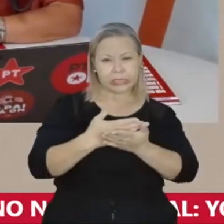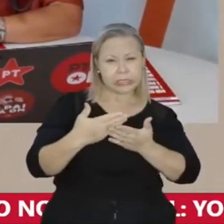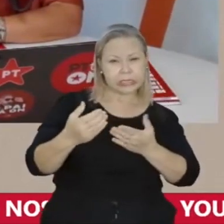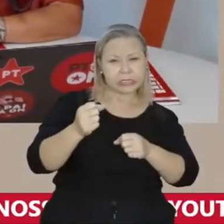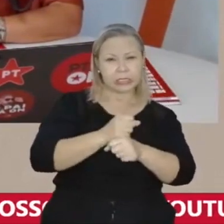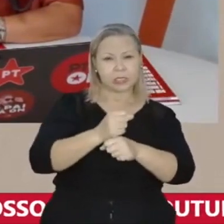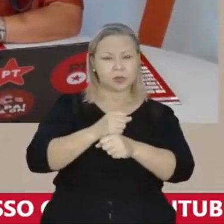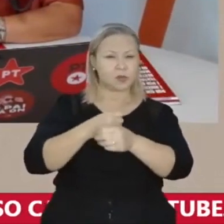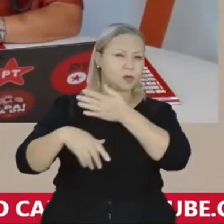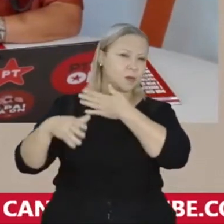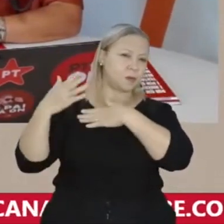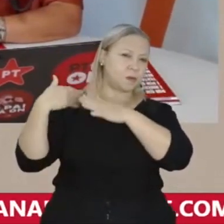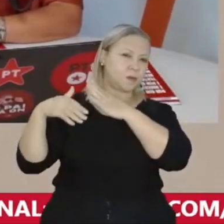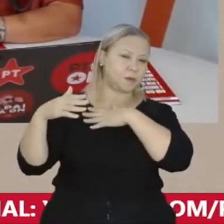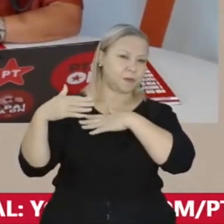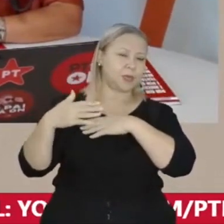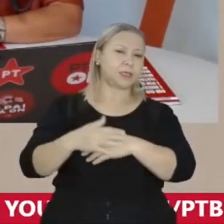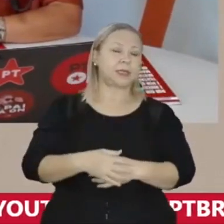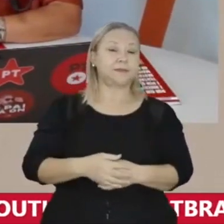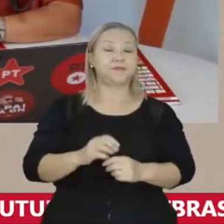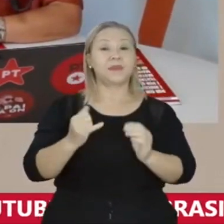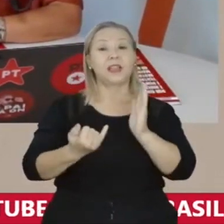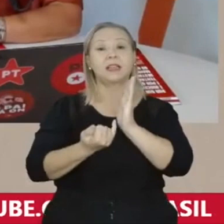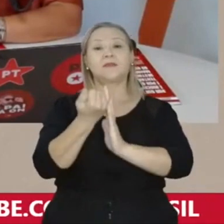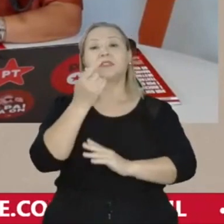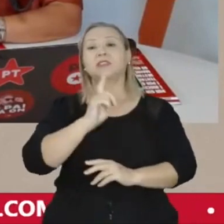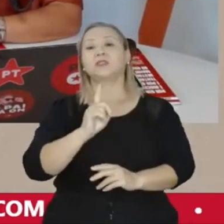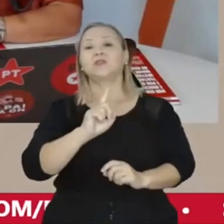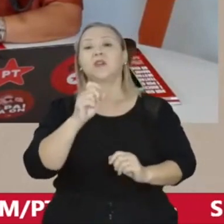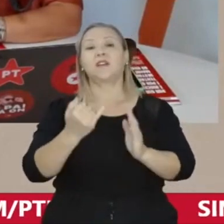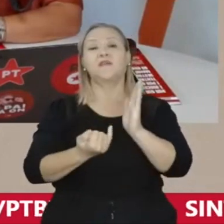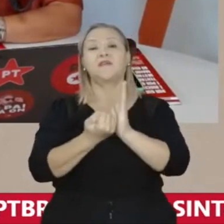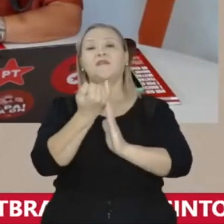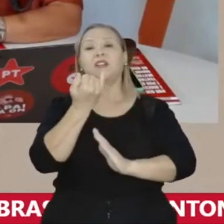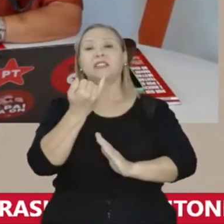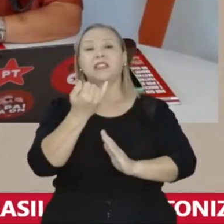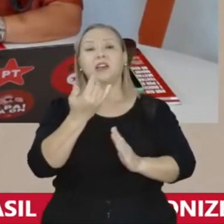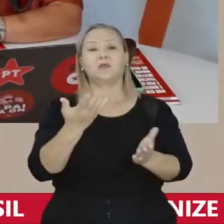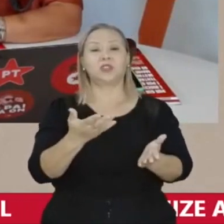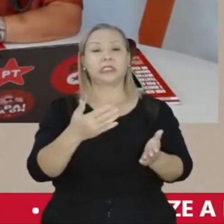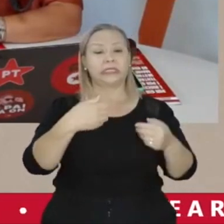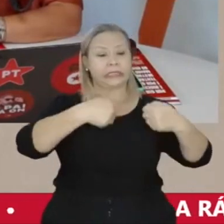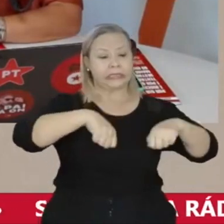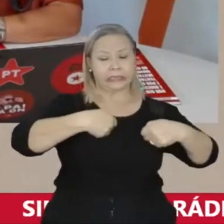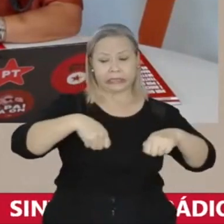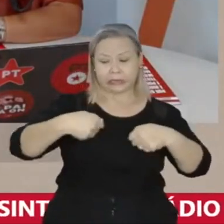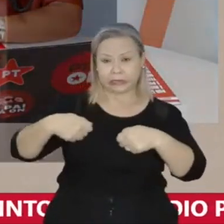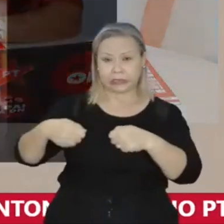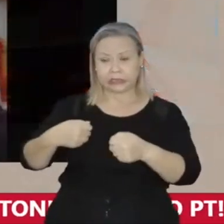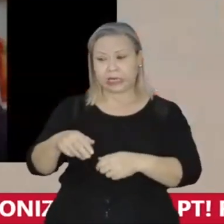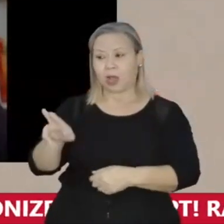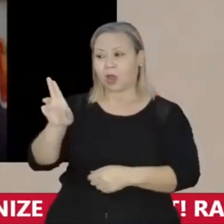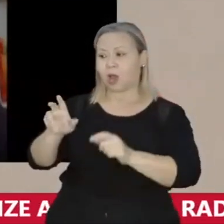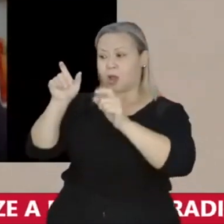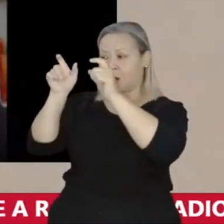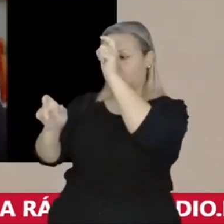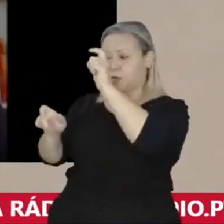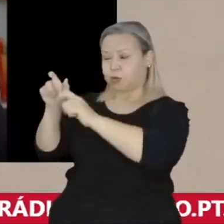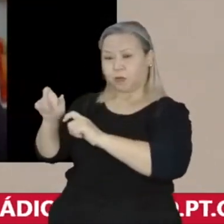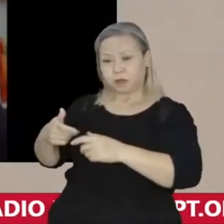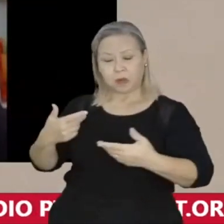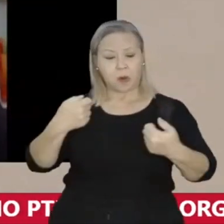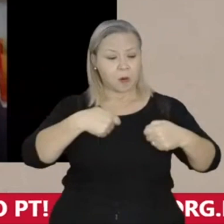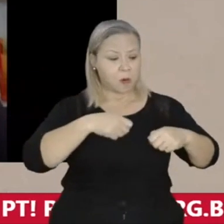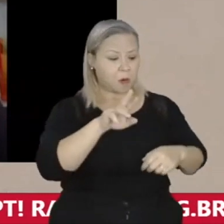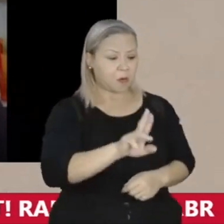passado, a rigor, é que essa inflação não é uma inflação de demanda, ou seja, pelo fato de que os consumidores estão demandando